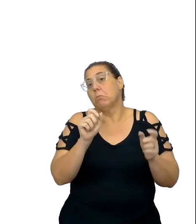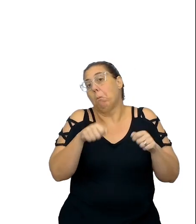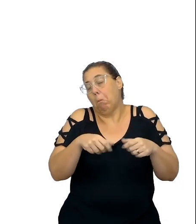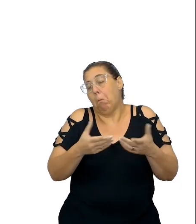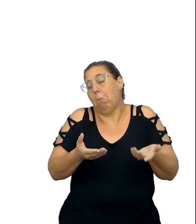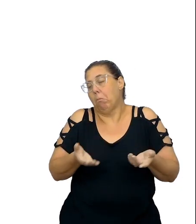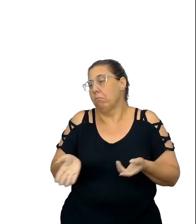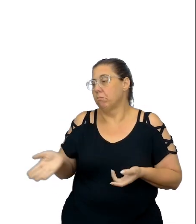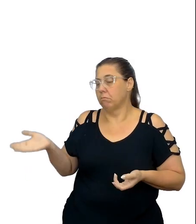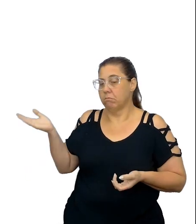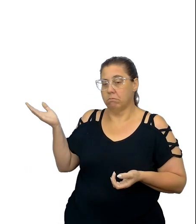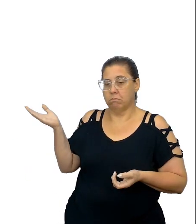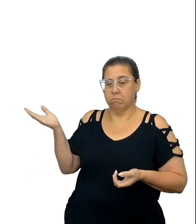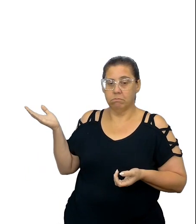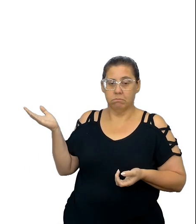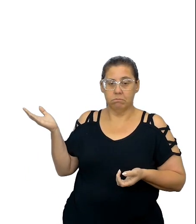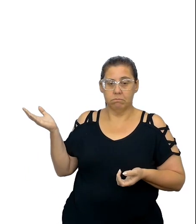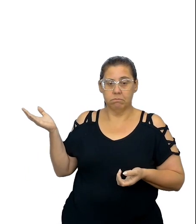o ensino